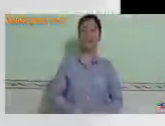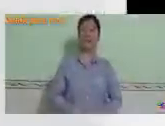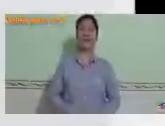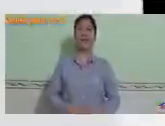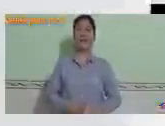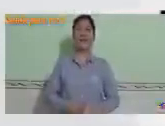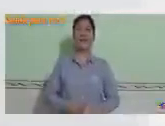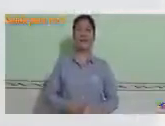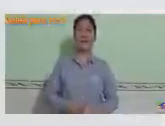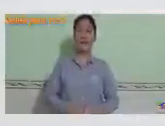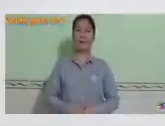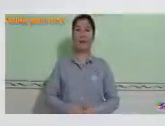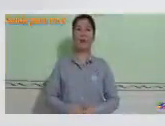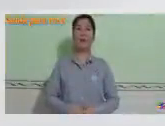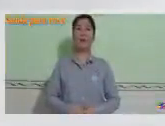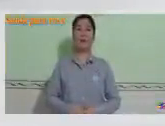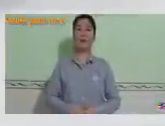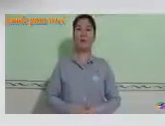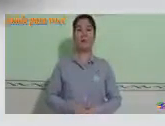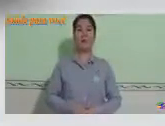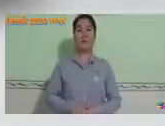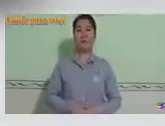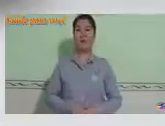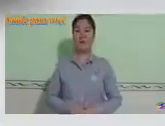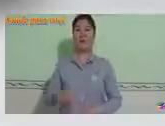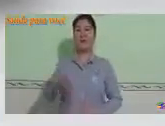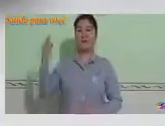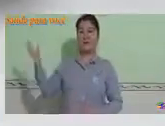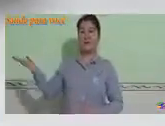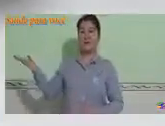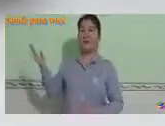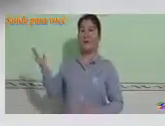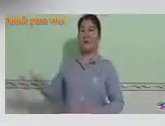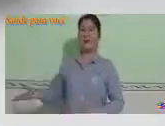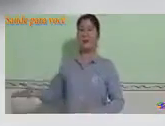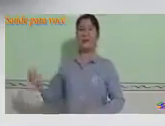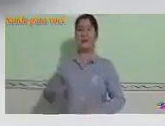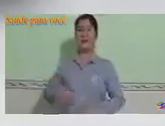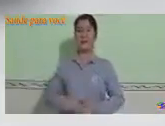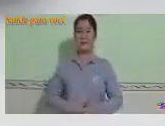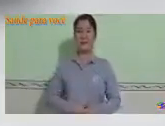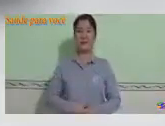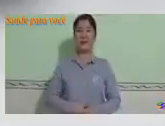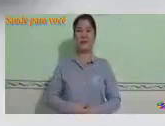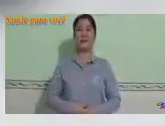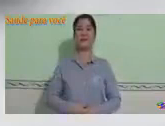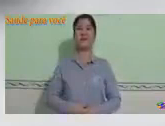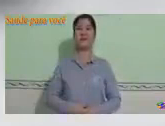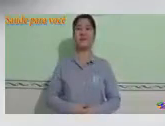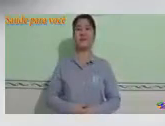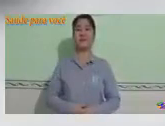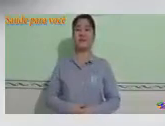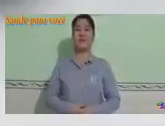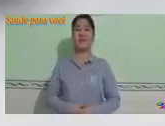essenciais de cipreste e alfazema, pois estas plantas possuem propriedades que de a proliferação de bactérias